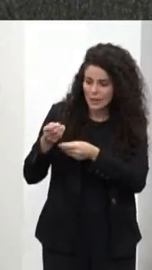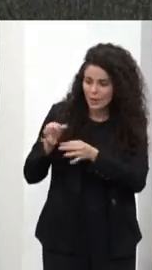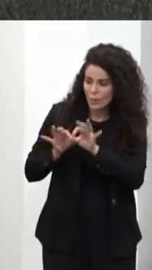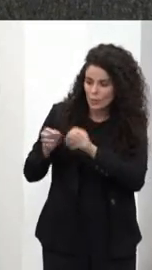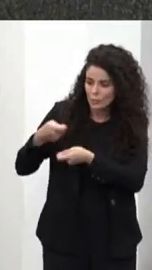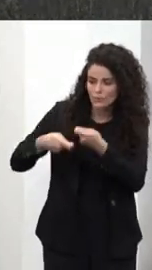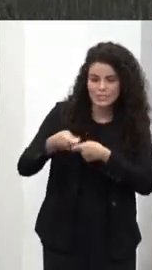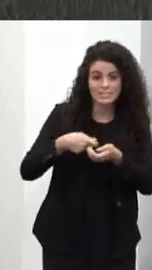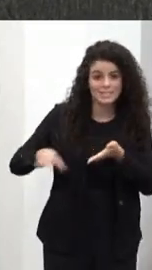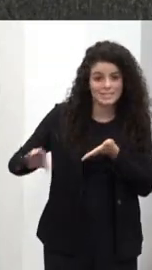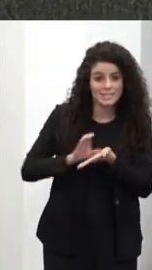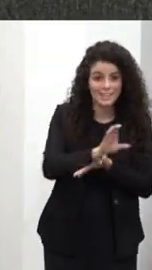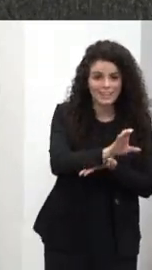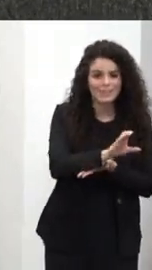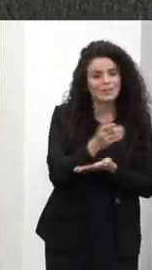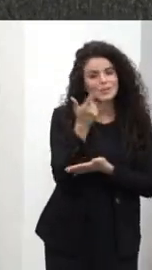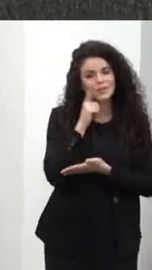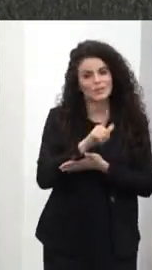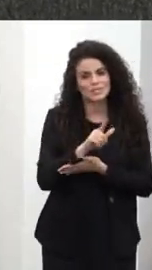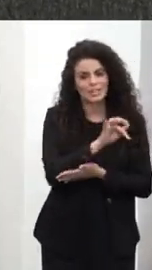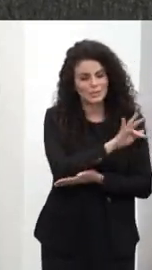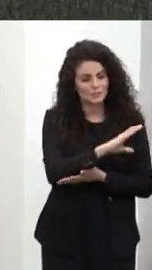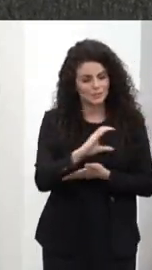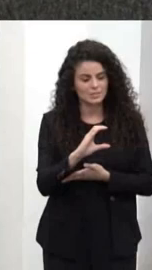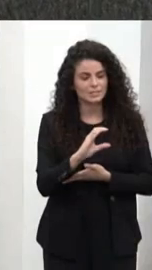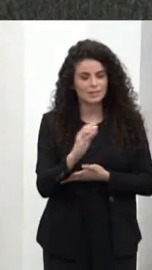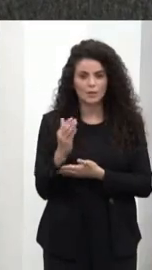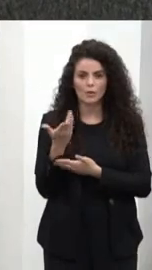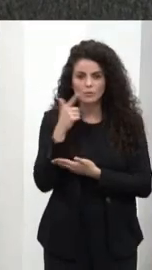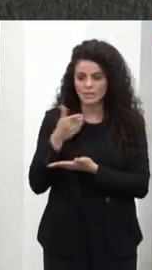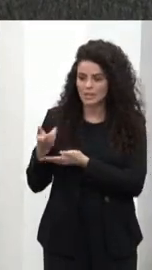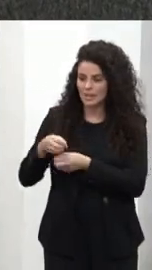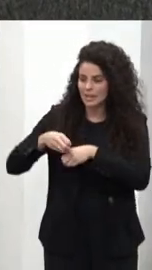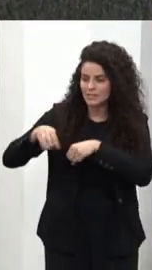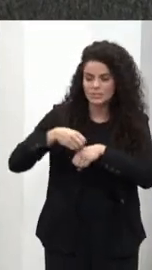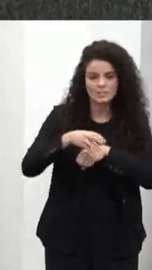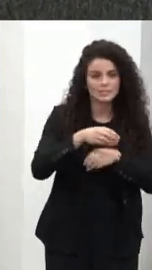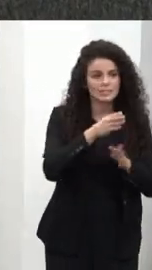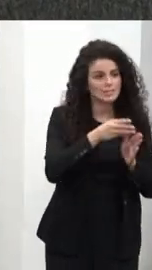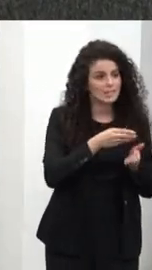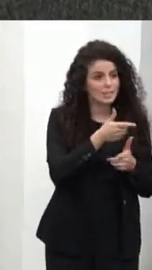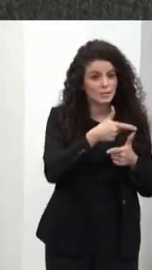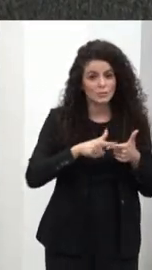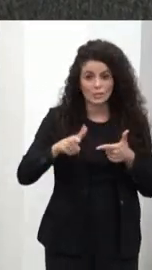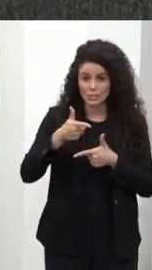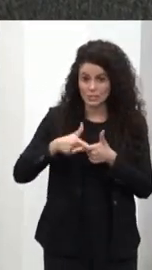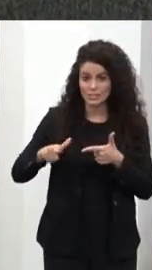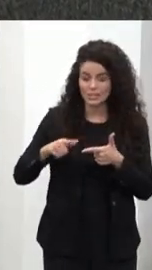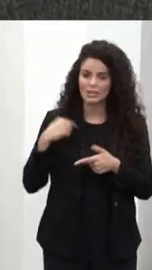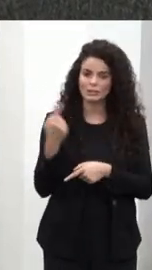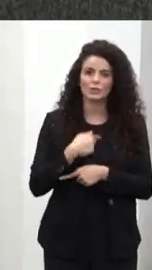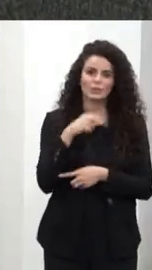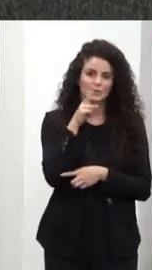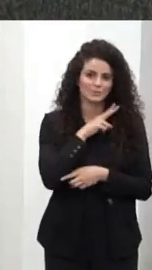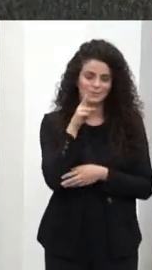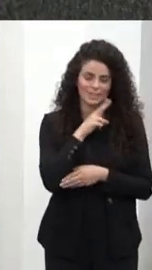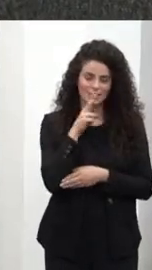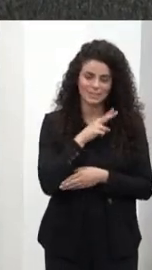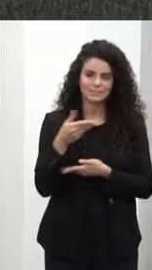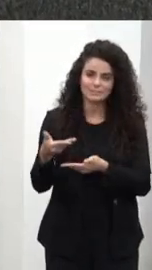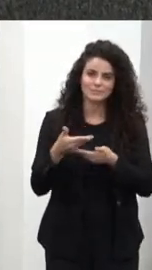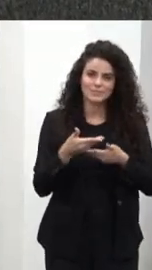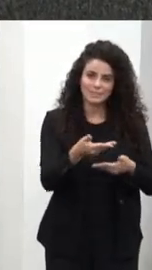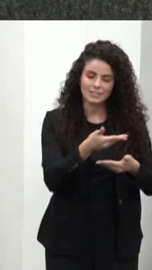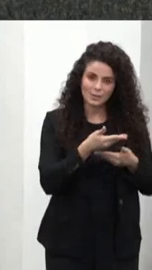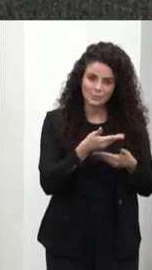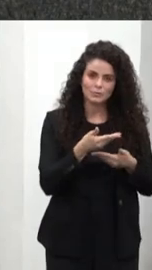para que ela realize em diálogo com a sociedade e por isso a gente teve pressa e realmente chamou essa audiência pública